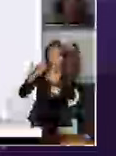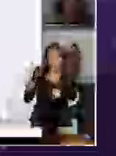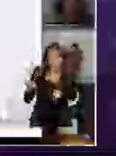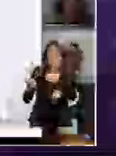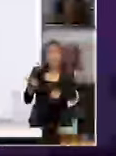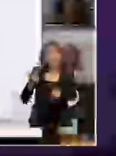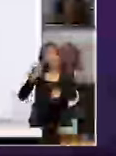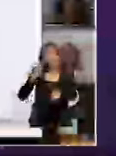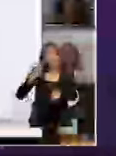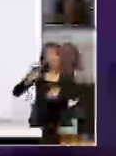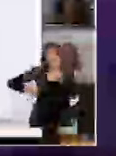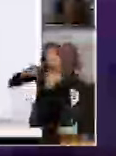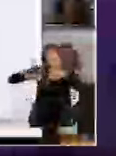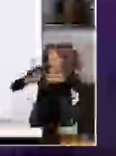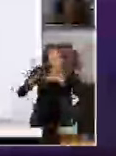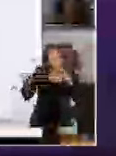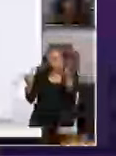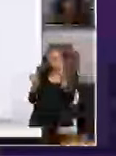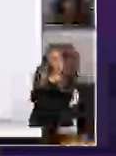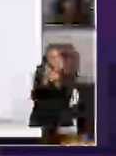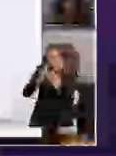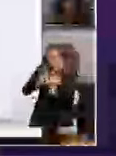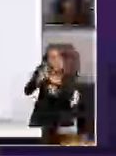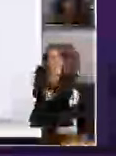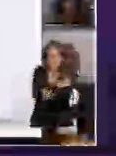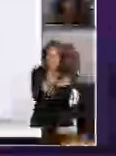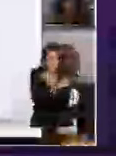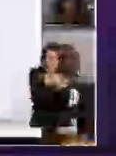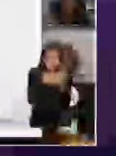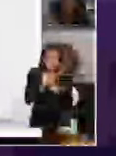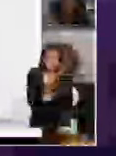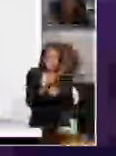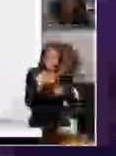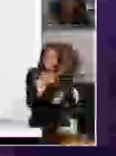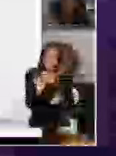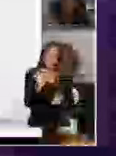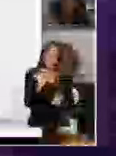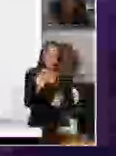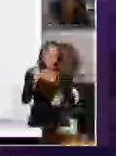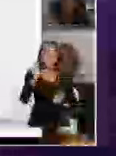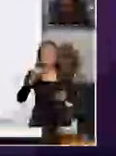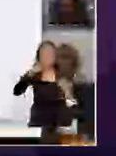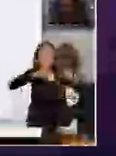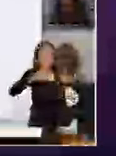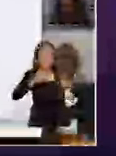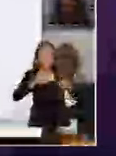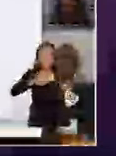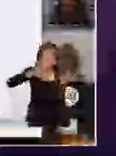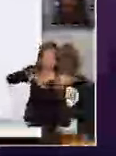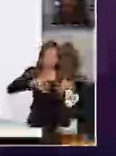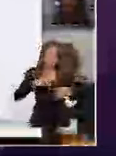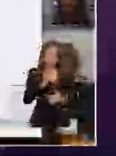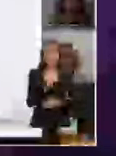análise para avaliar eficácia e efetividade vacinal. Ora, tão somente analisar o título de anticorpos de